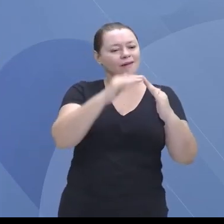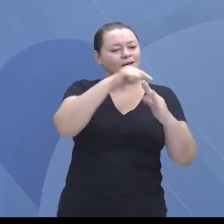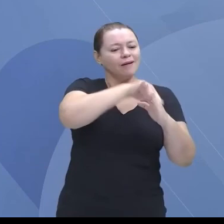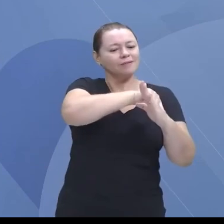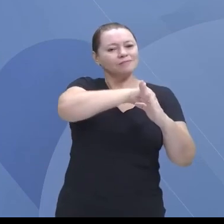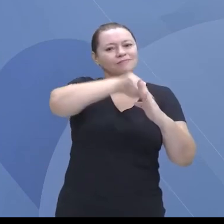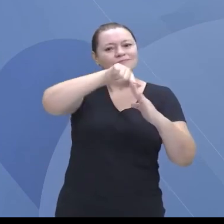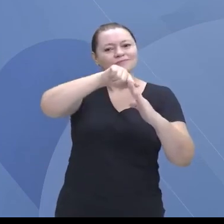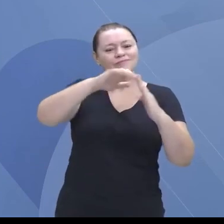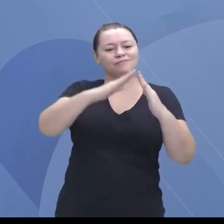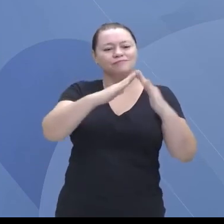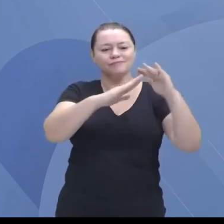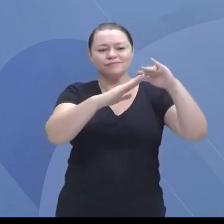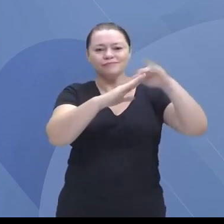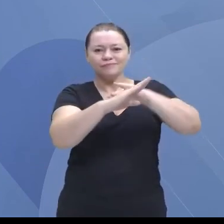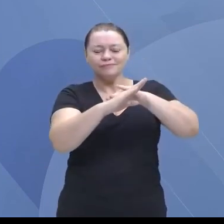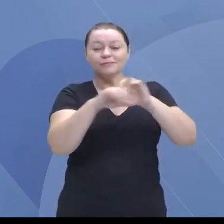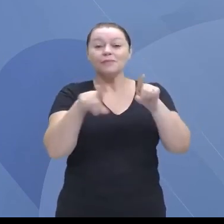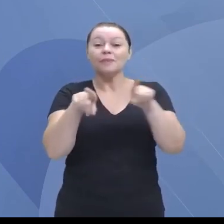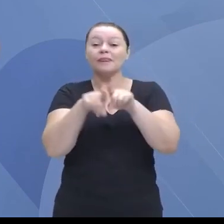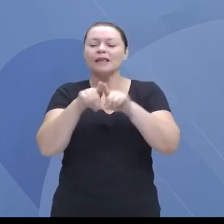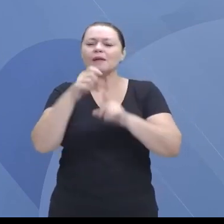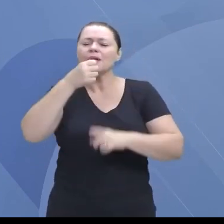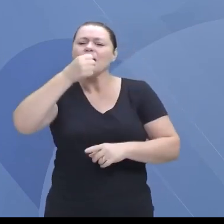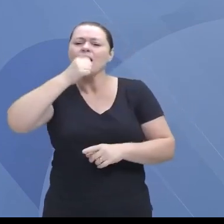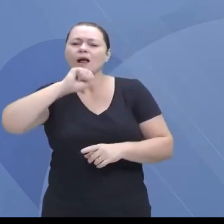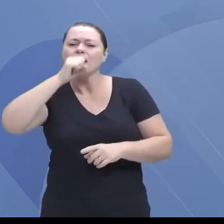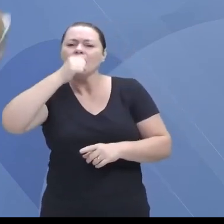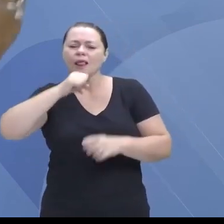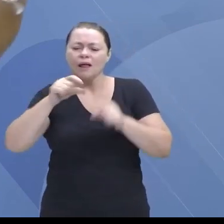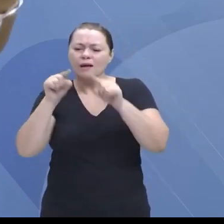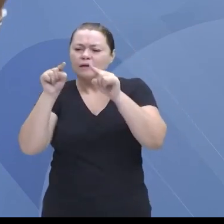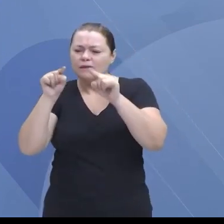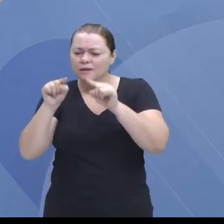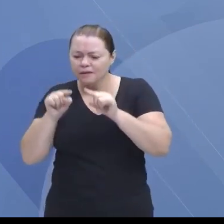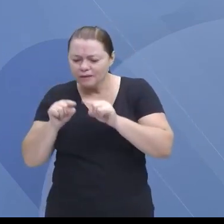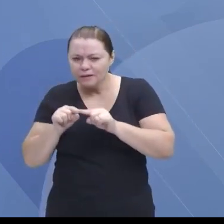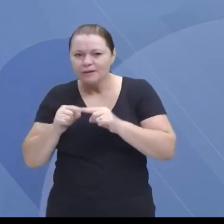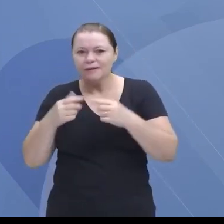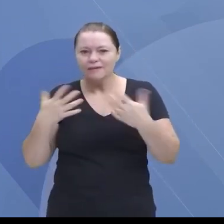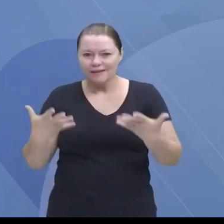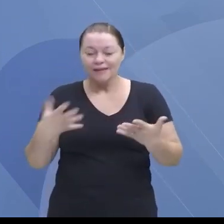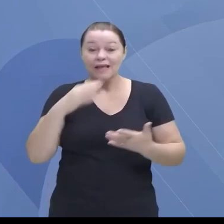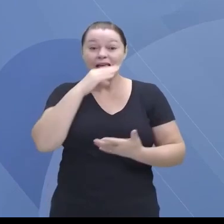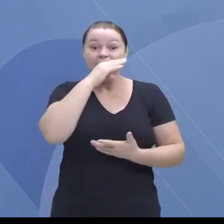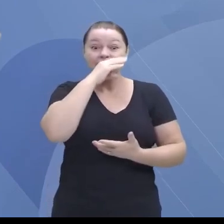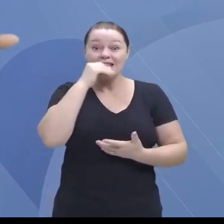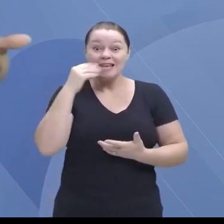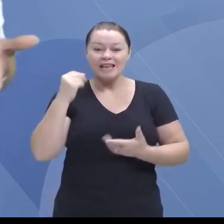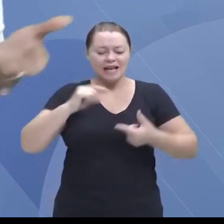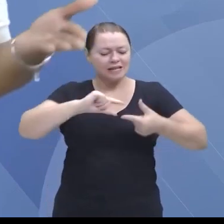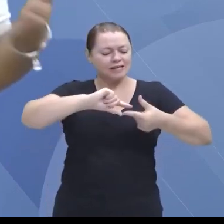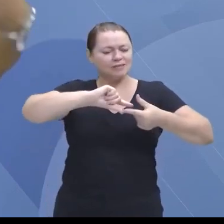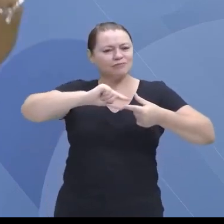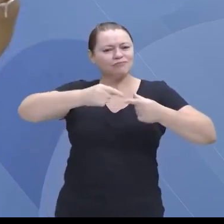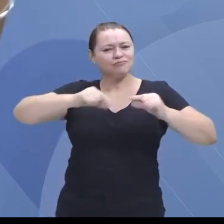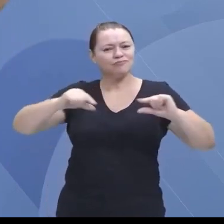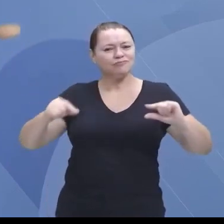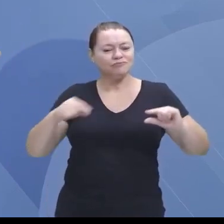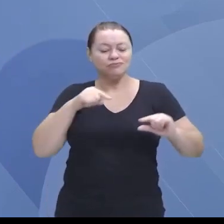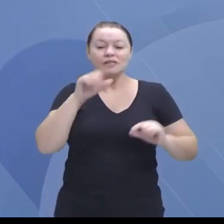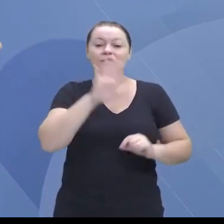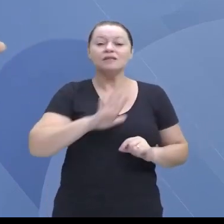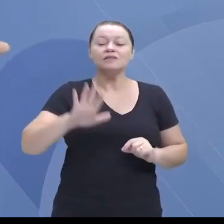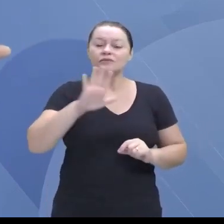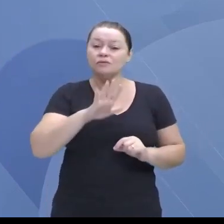E também aquela casquinha do sorvete. Crianças, essas formas geométricas, essas figuras nós observamos no